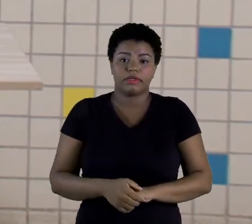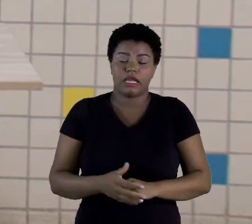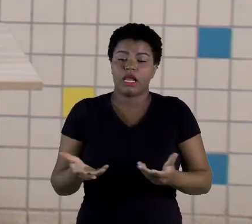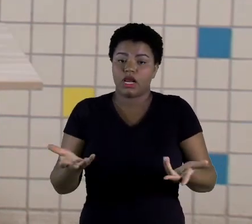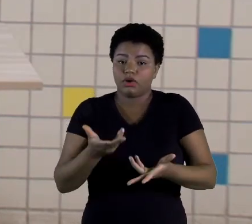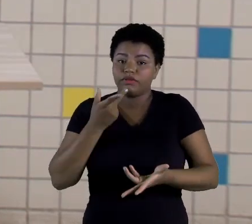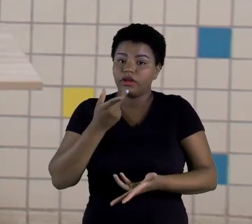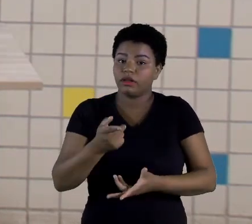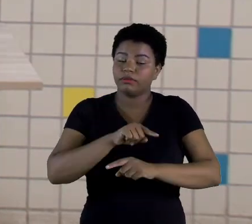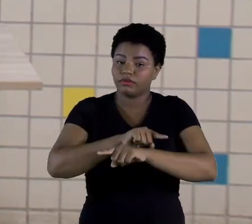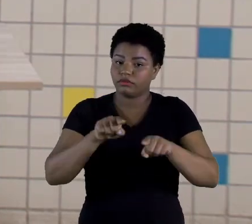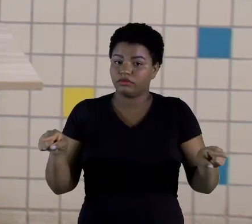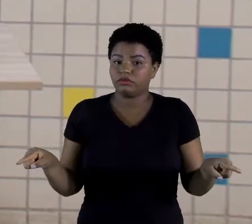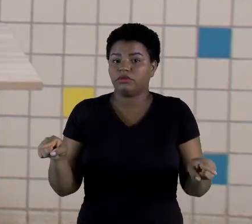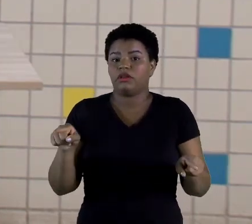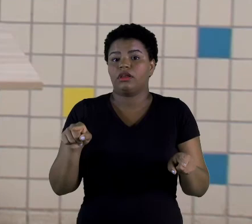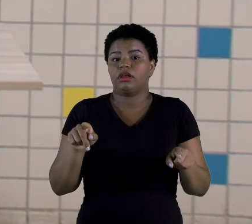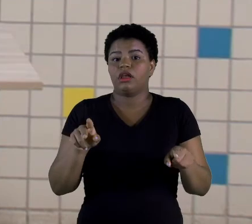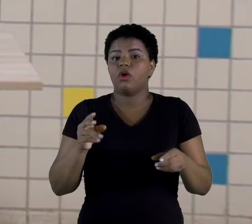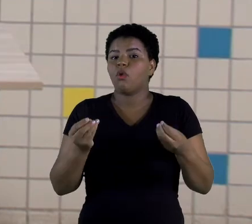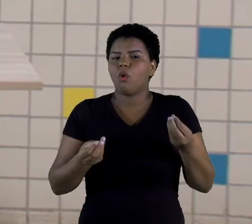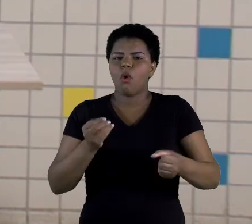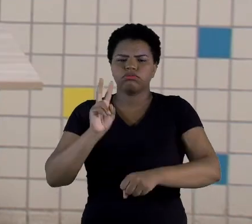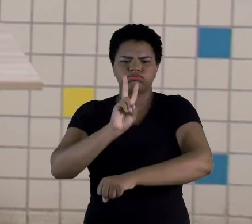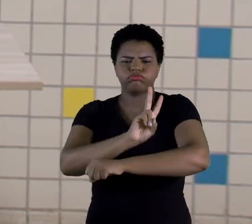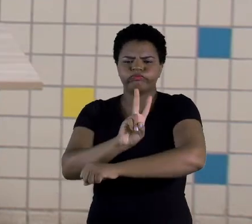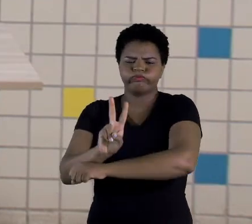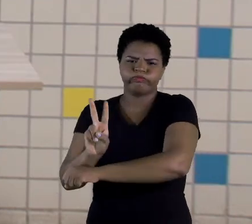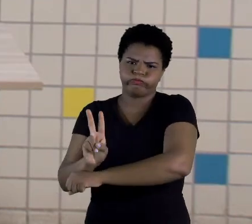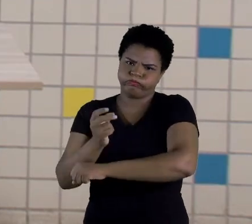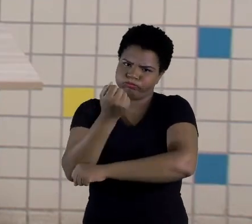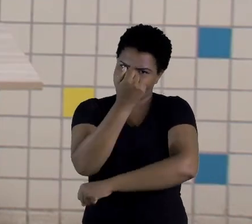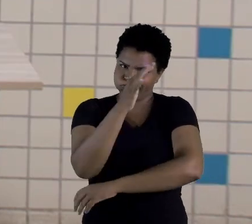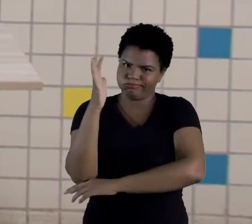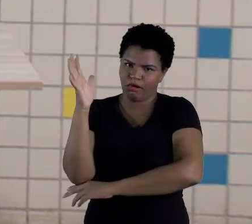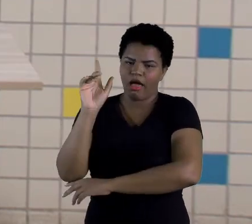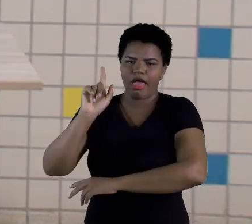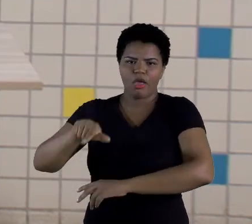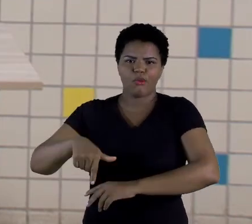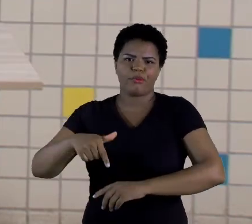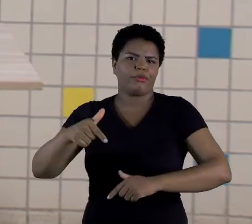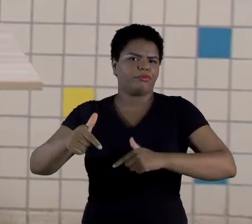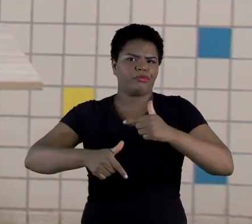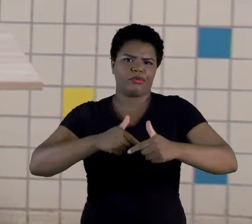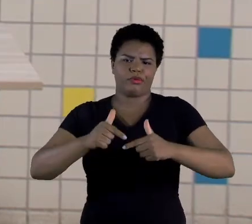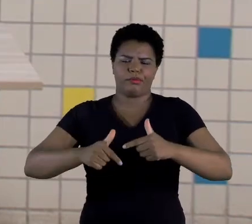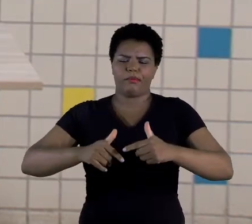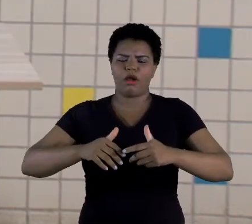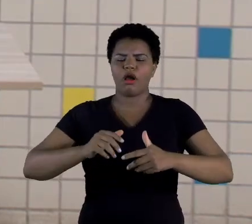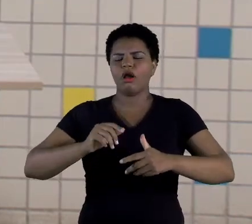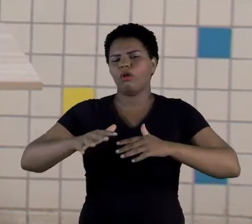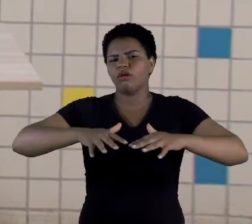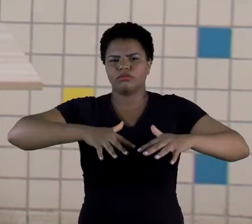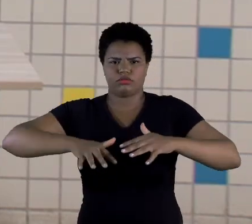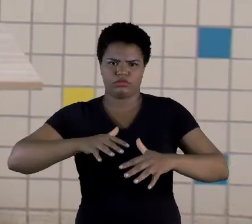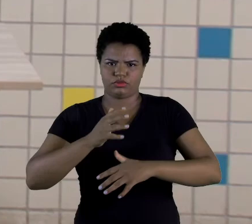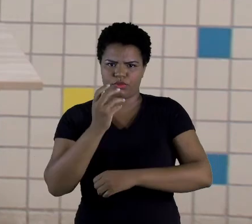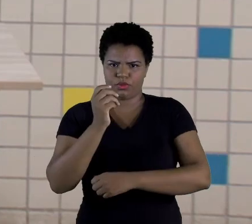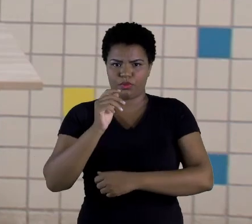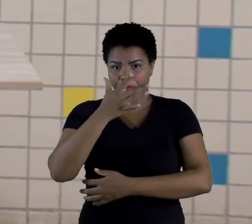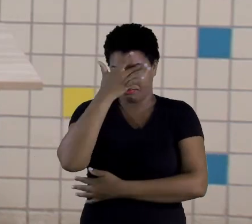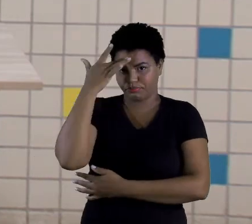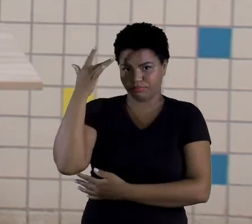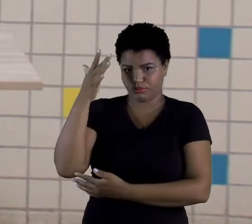na questão da preservação deste meio ambiente, porque é uma ação humana. Quando eu jogo esse lixo sem